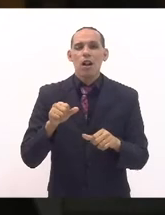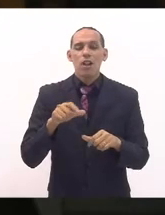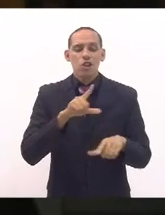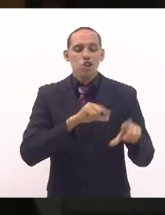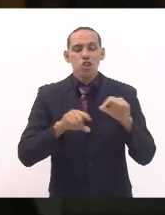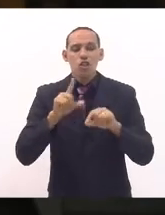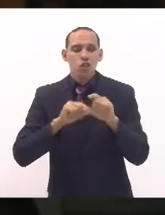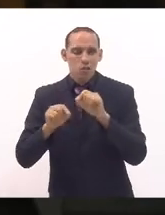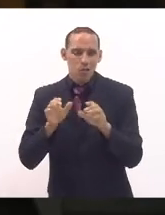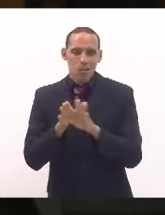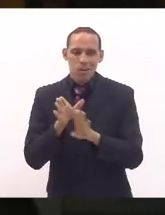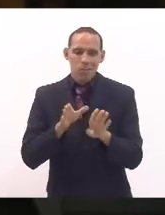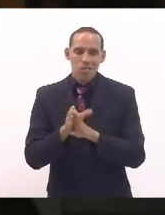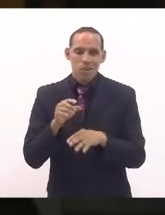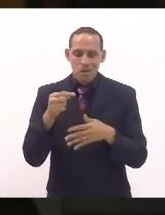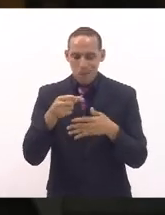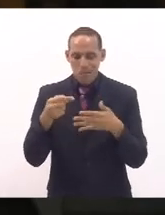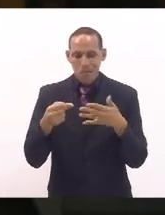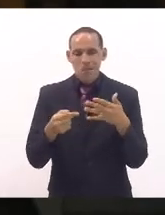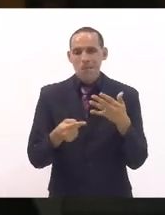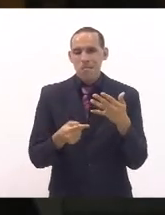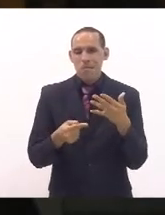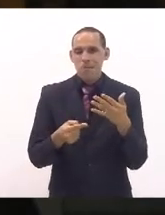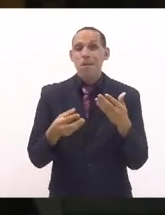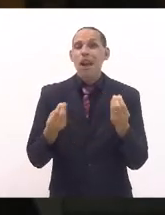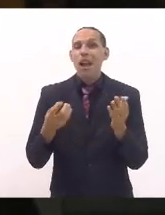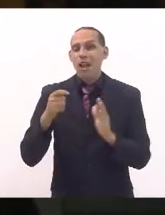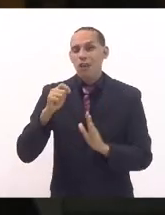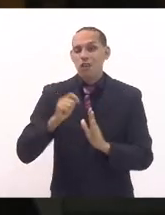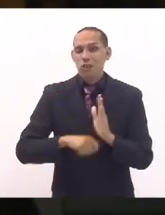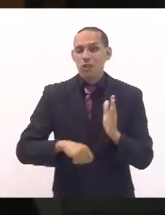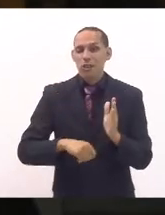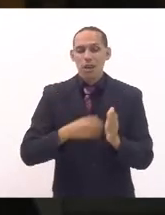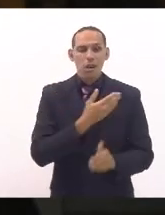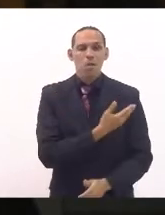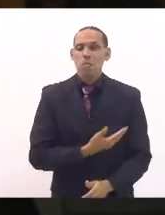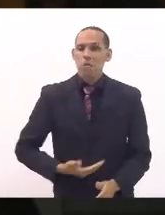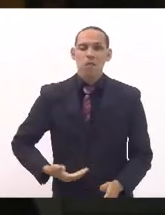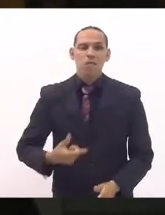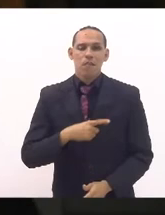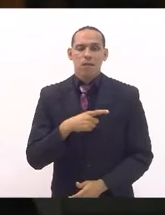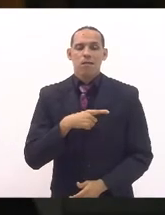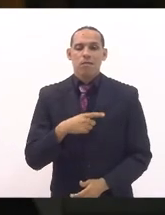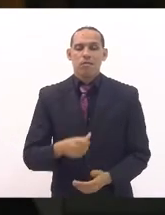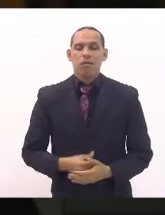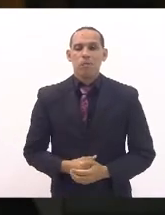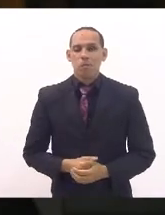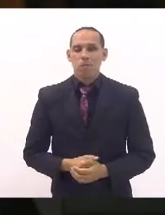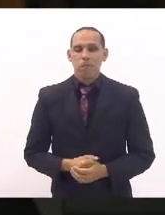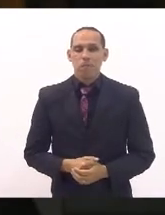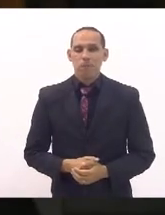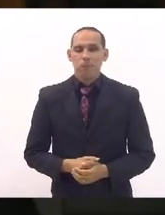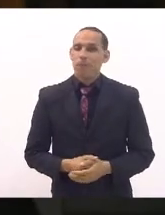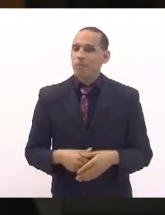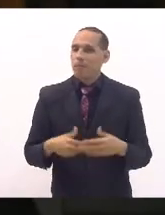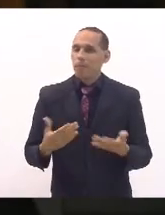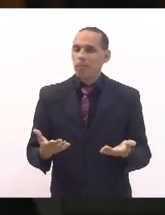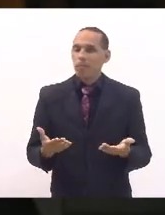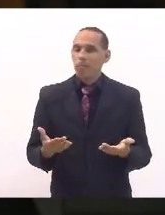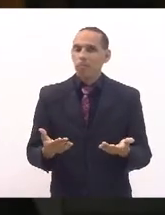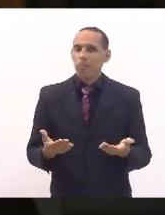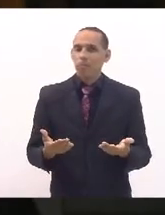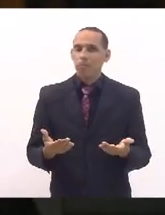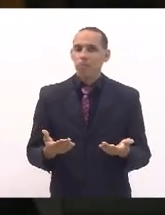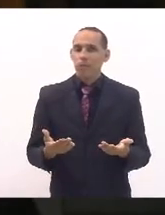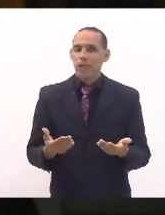dos conselheiros, para que houvesse inscrição pública, para que